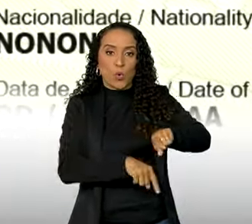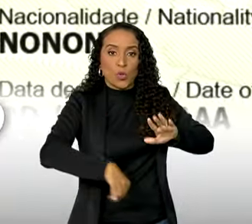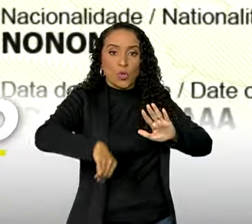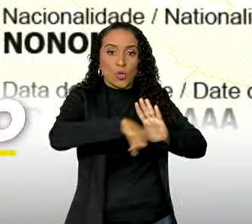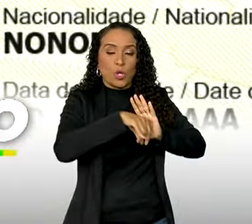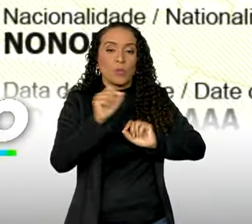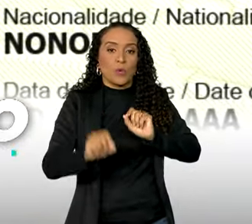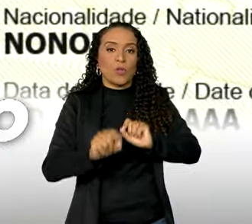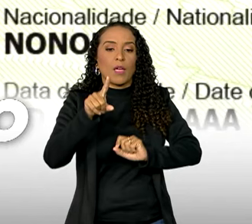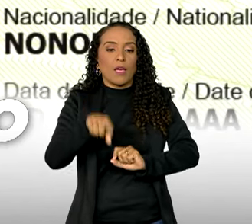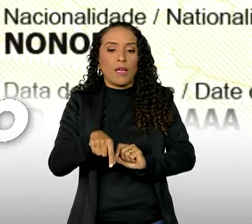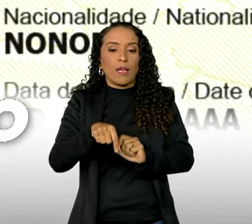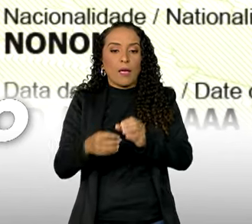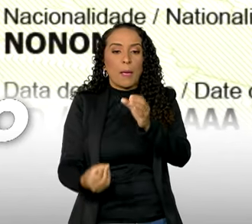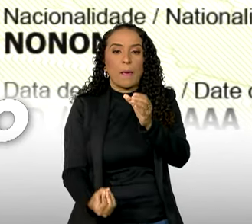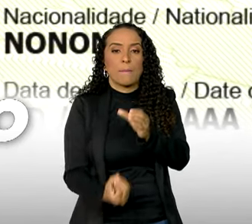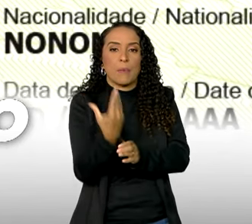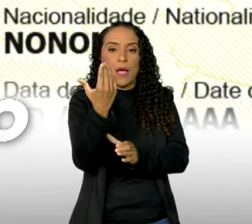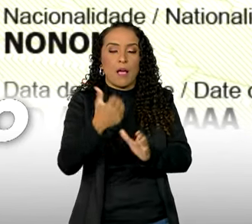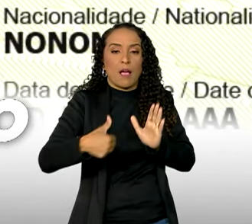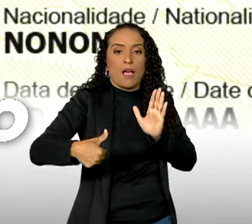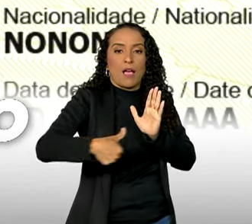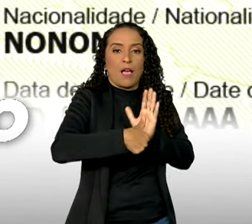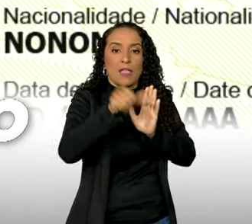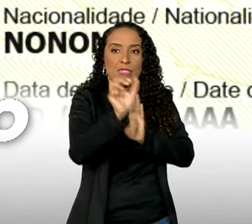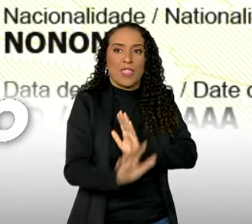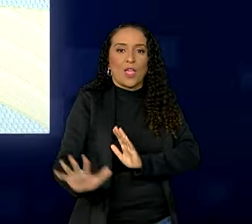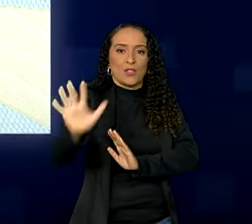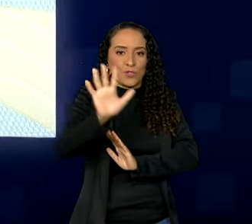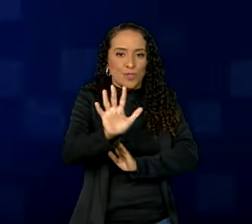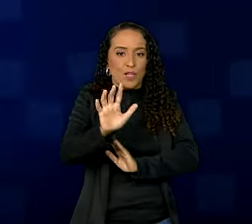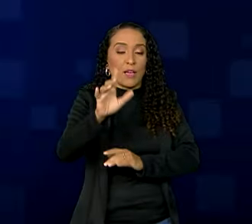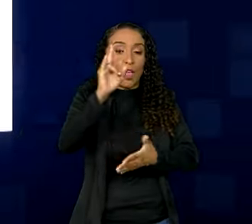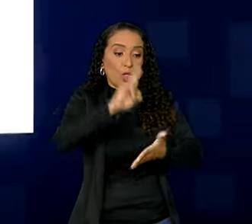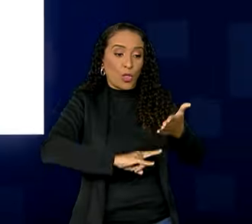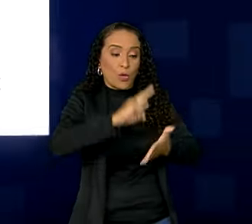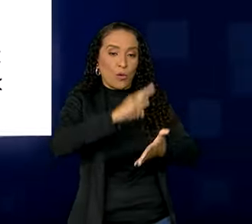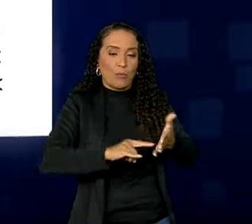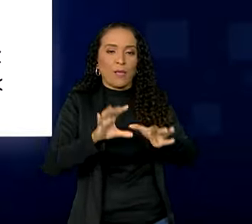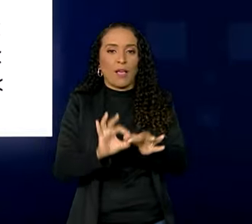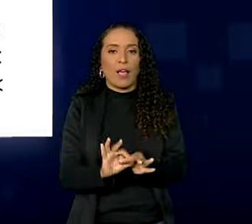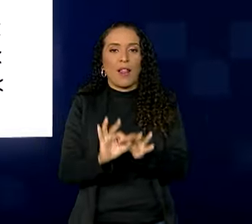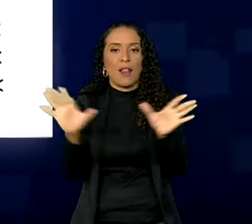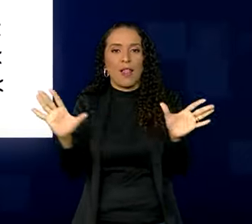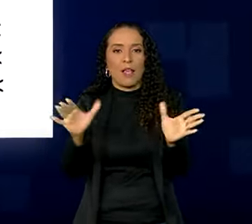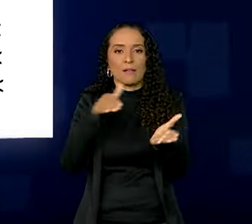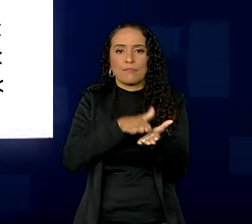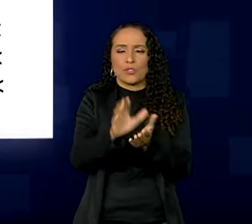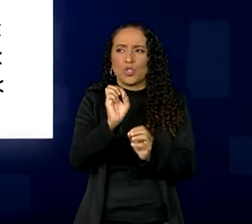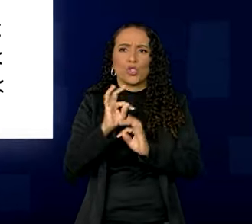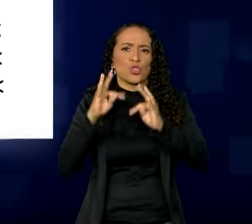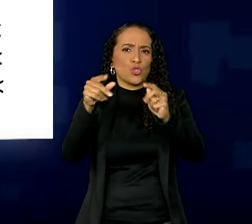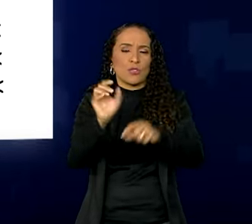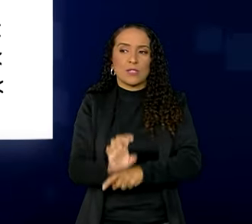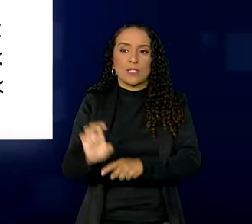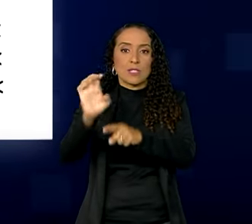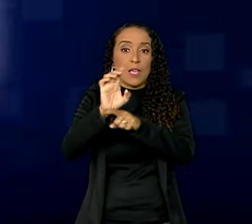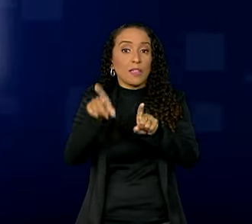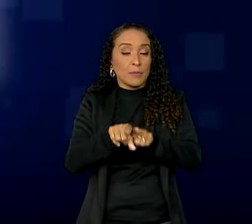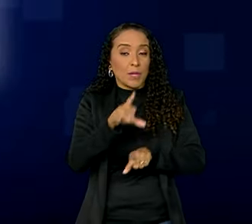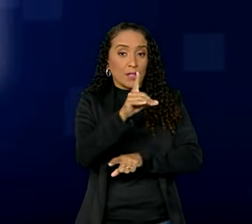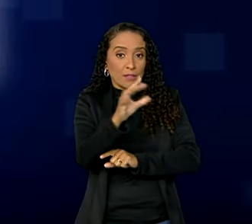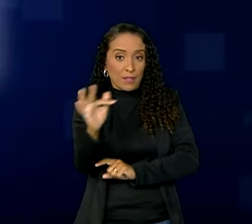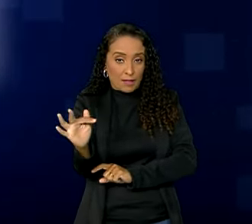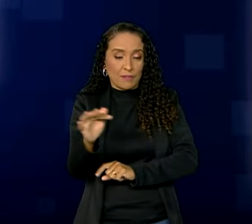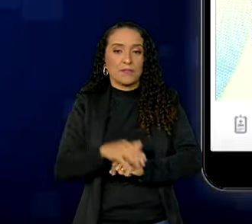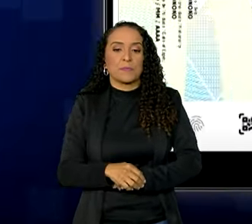criminalidade é a emissão de uma carteira de identidade nacional. O documento está disponível para emissão em todos os estados e no Distrito